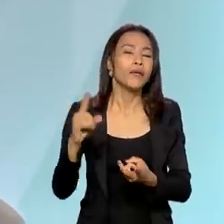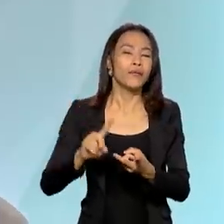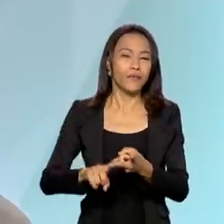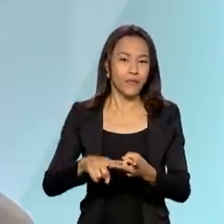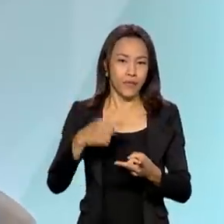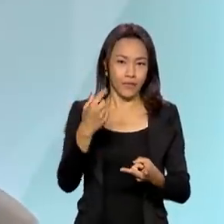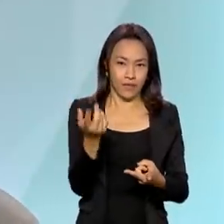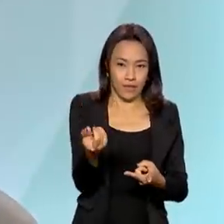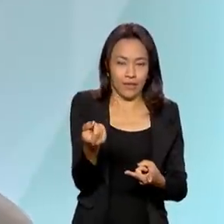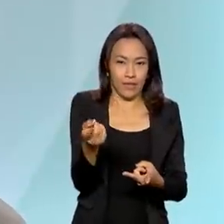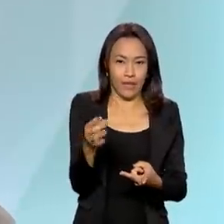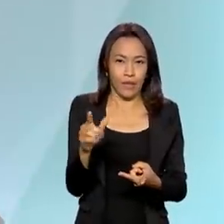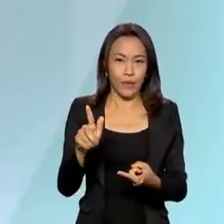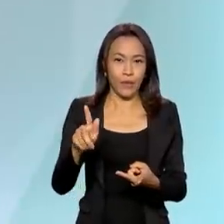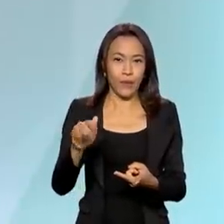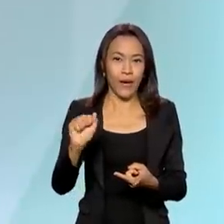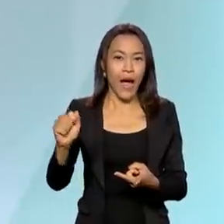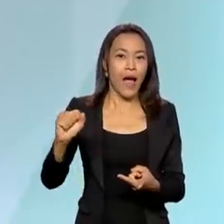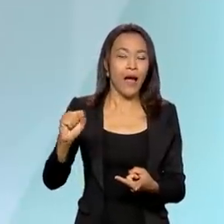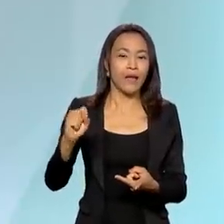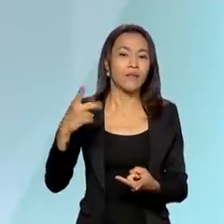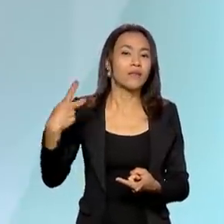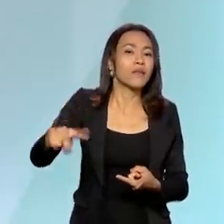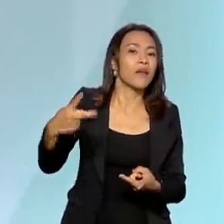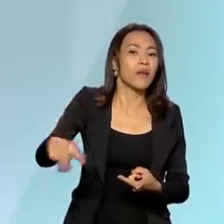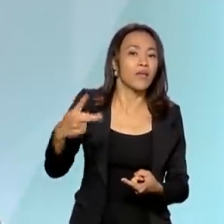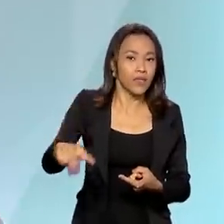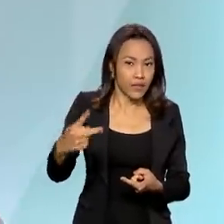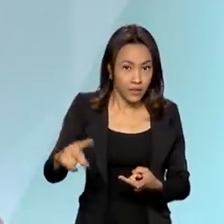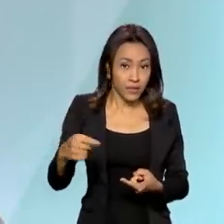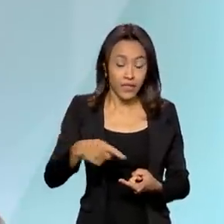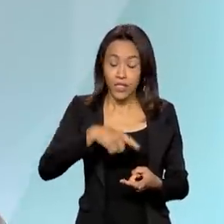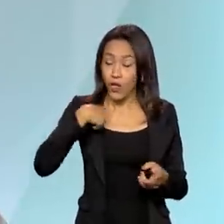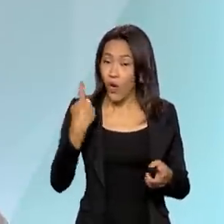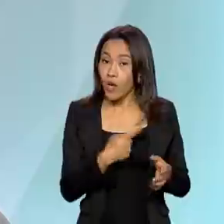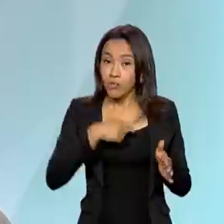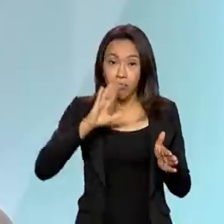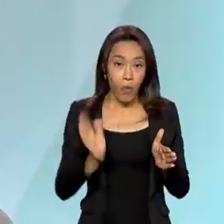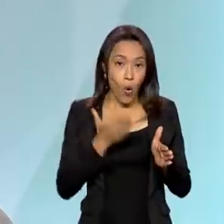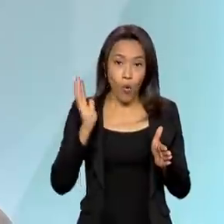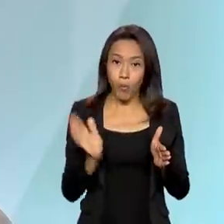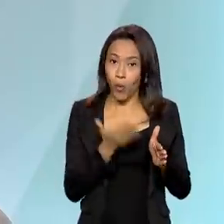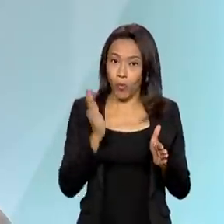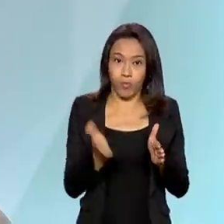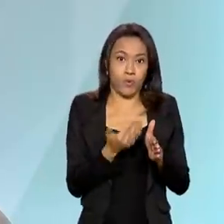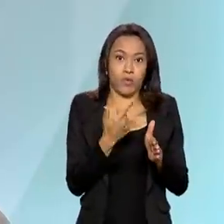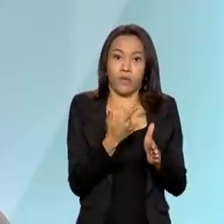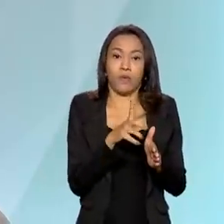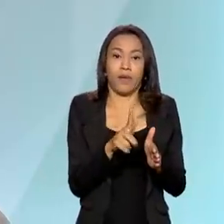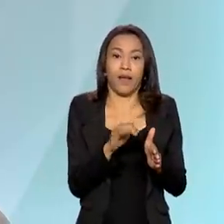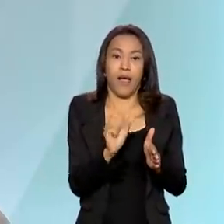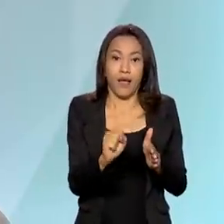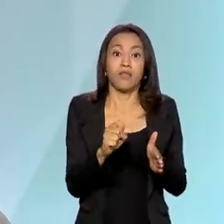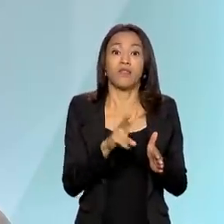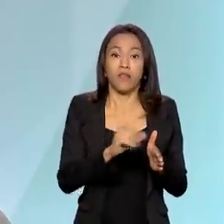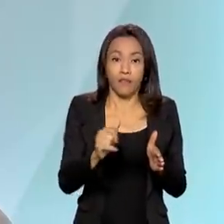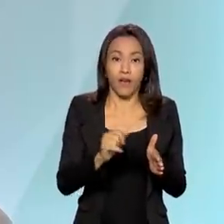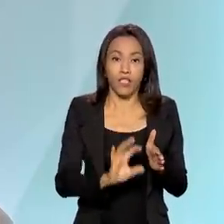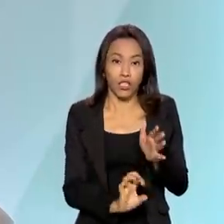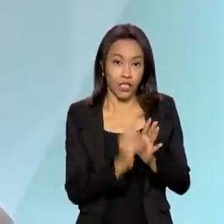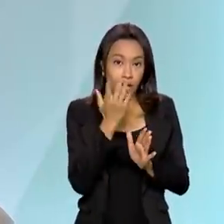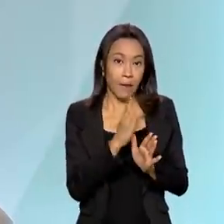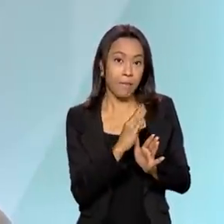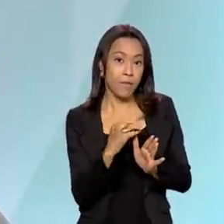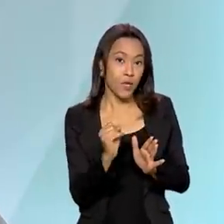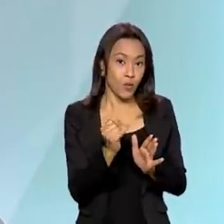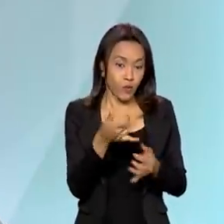São 120 mil metros cúbicos dia de produção de gás que vão gerar também biofertilizantes. Então,